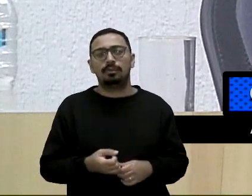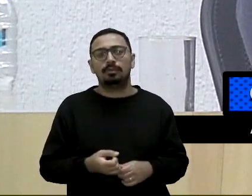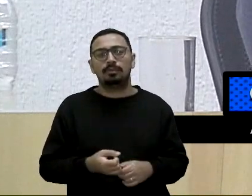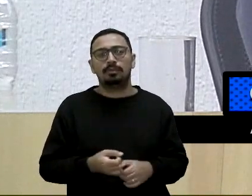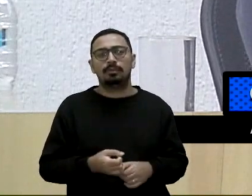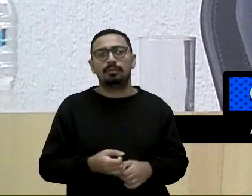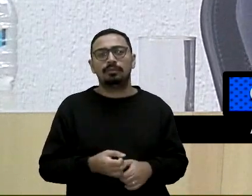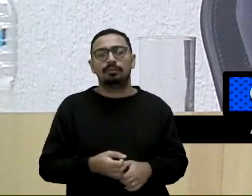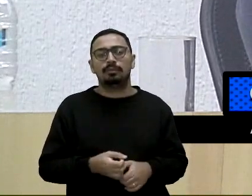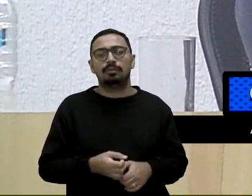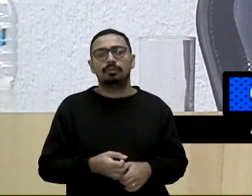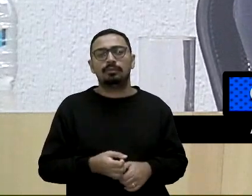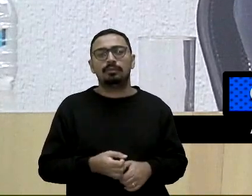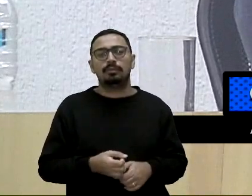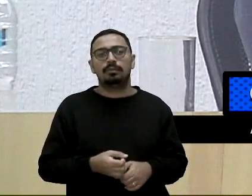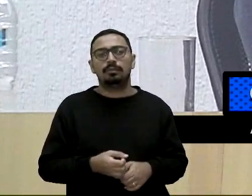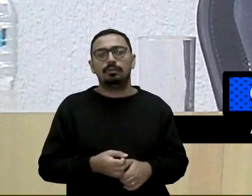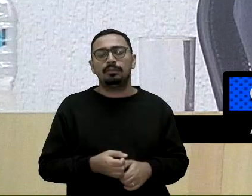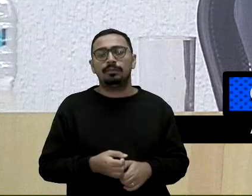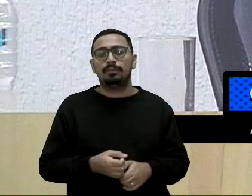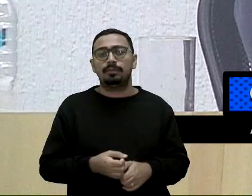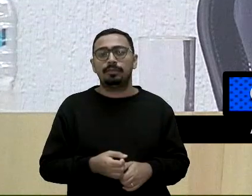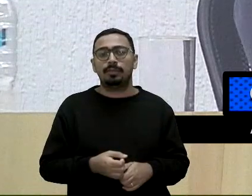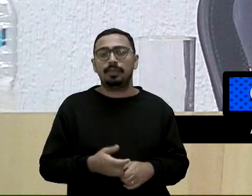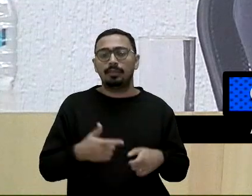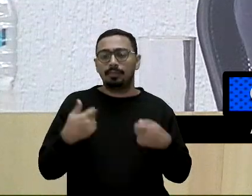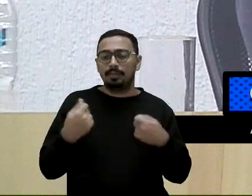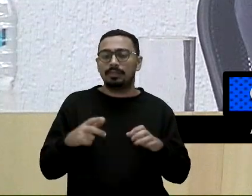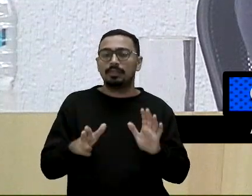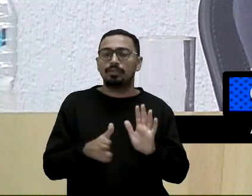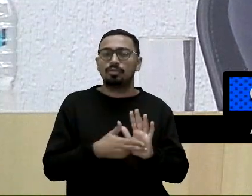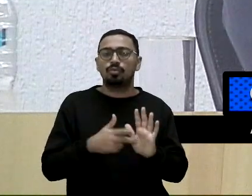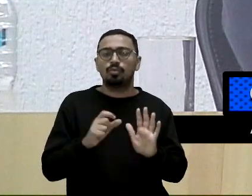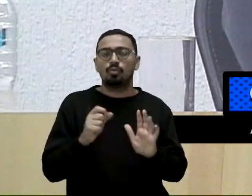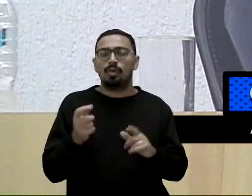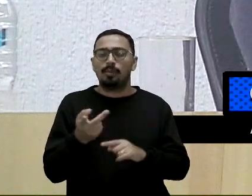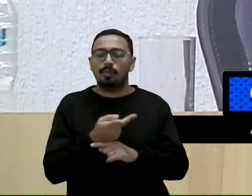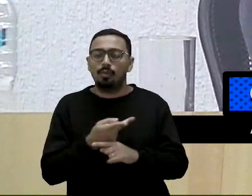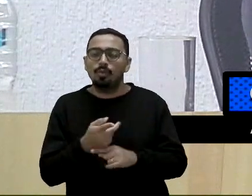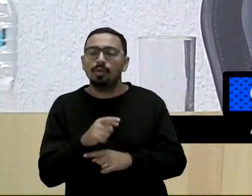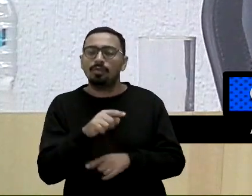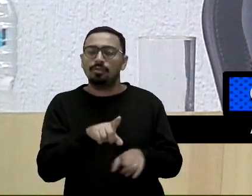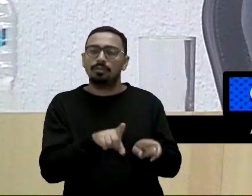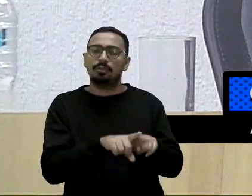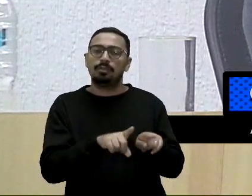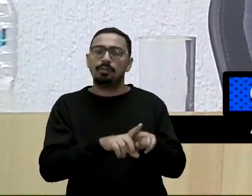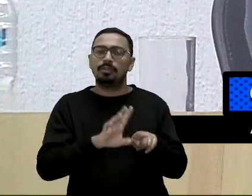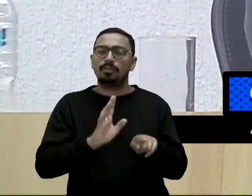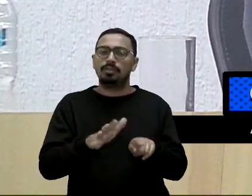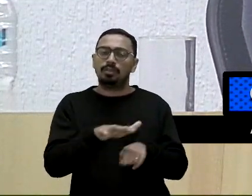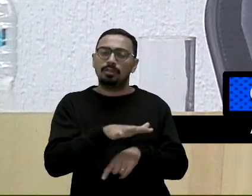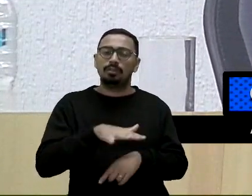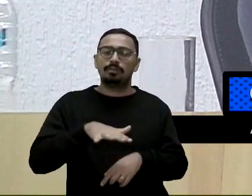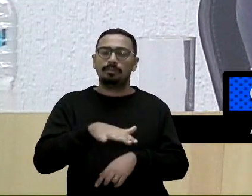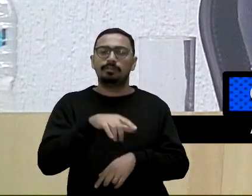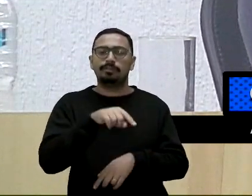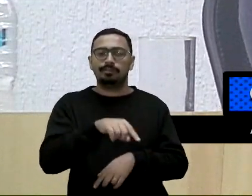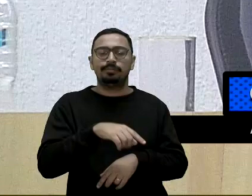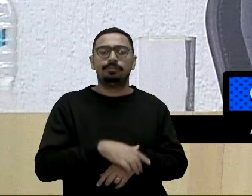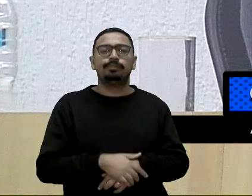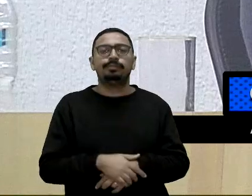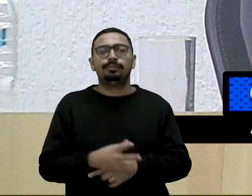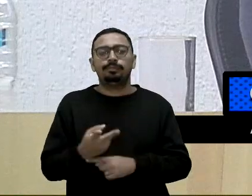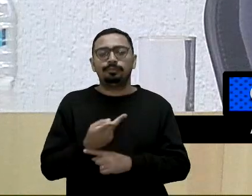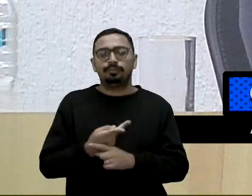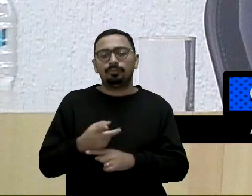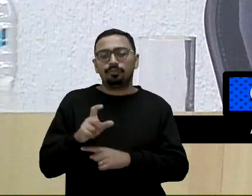está tendo que cada vez mais reconhecer, e a gente tem buscado isso lá no nosso departamento, estamos buscando